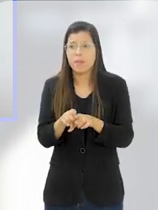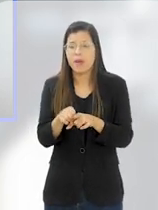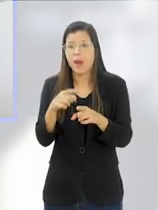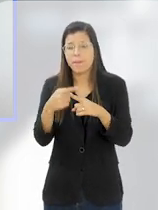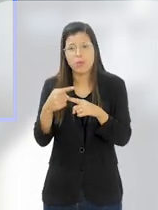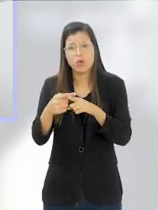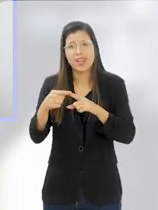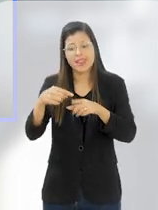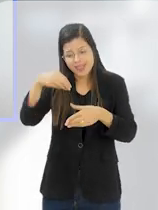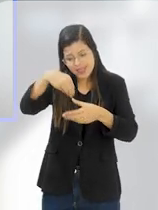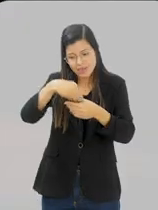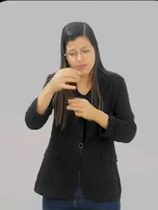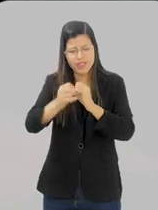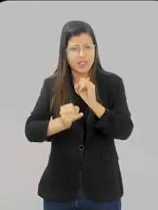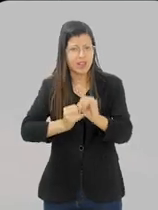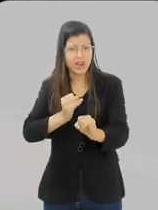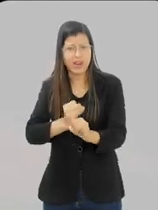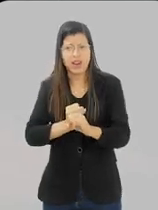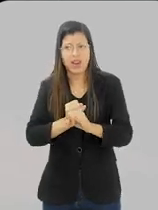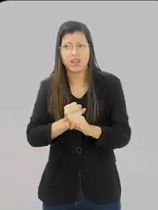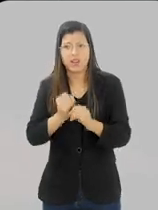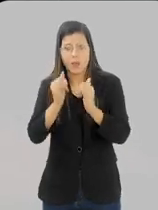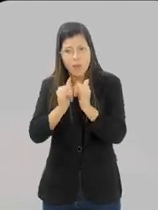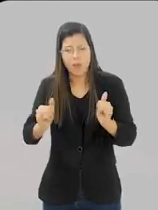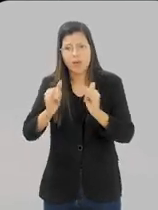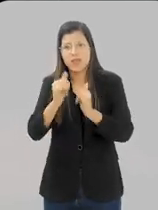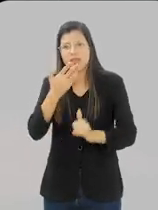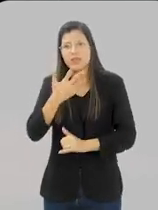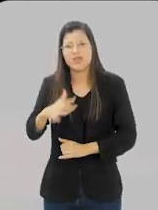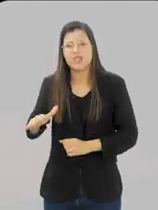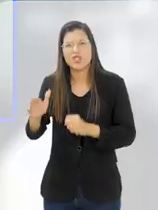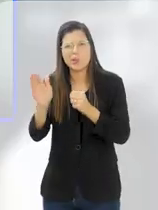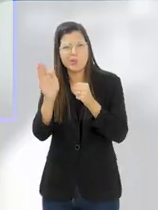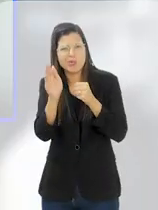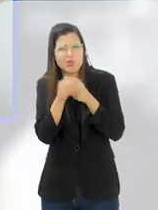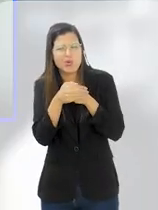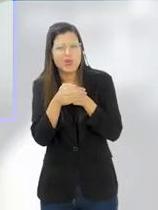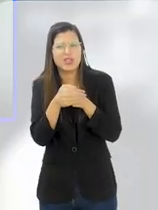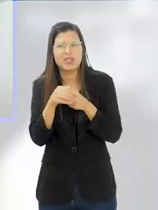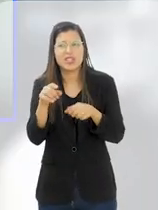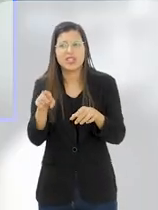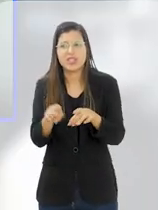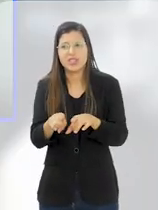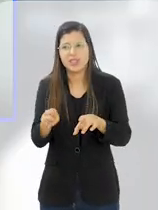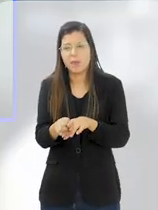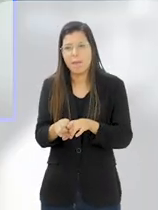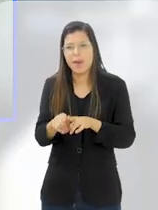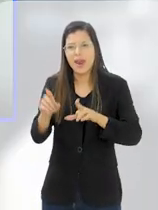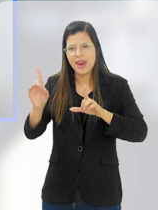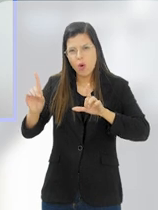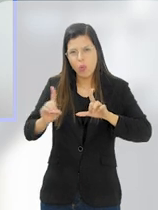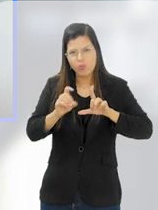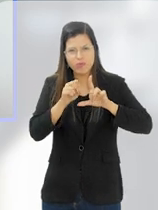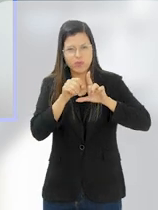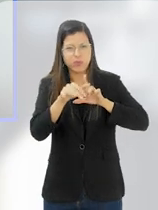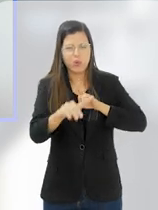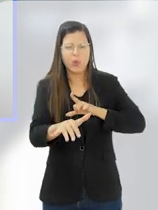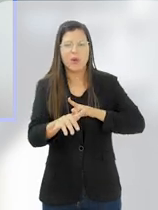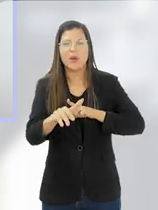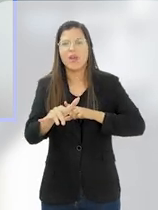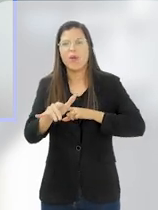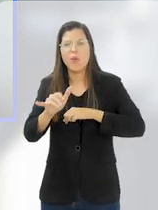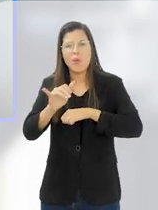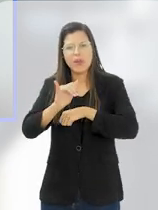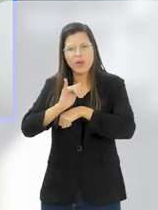seu formato, né? Então, isso, publicidade infantil velada, essa atuação do influenciador mirim, né, do